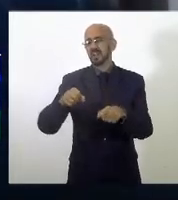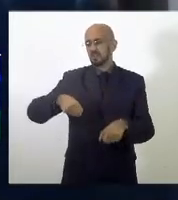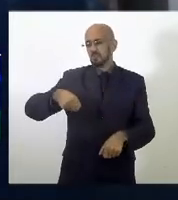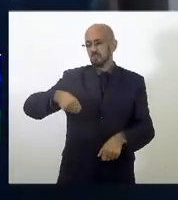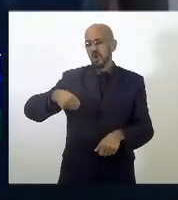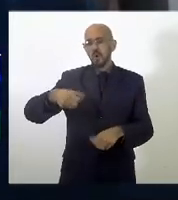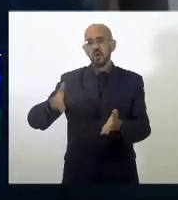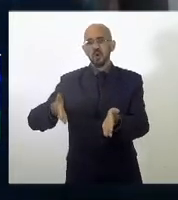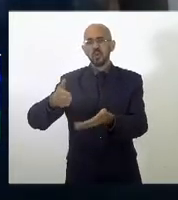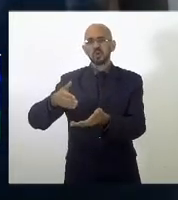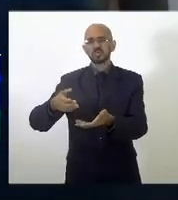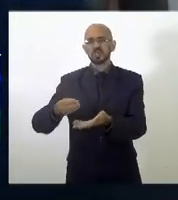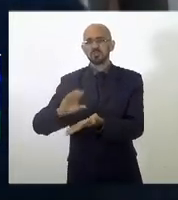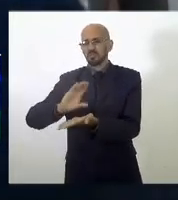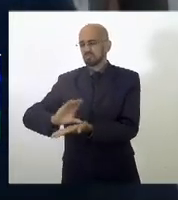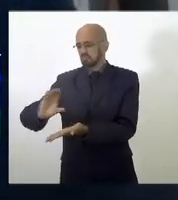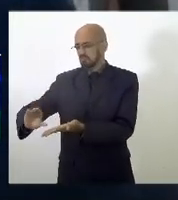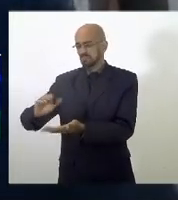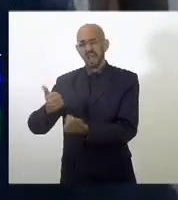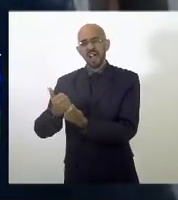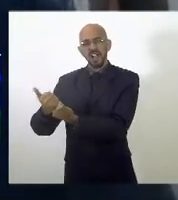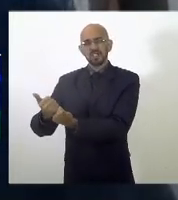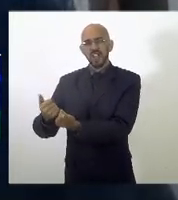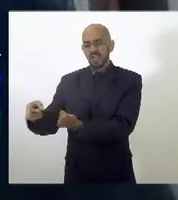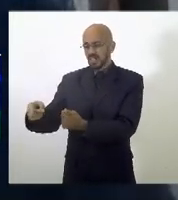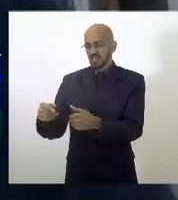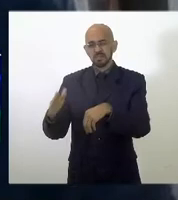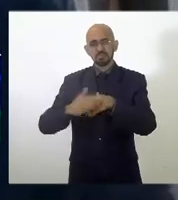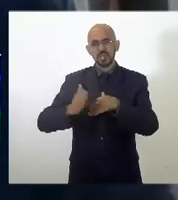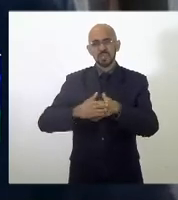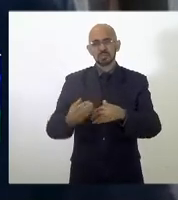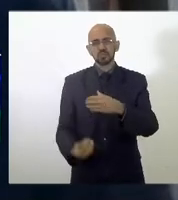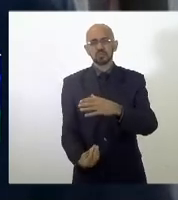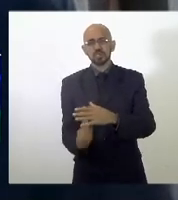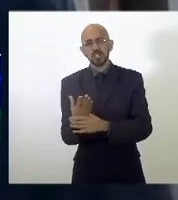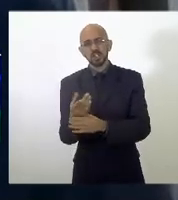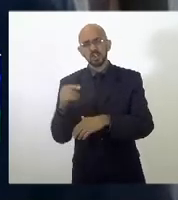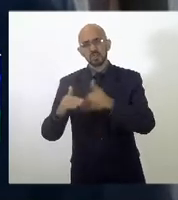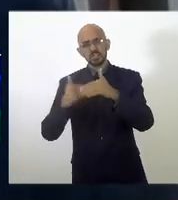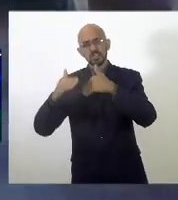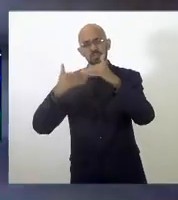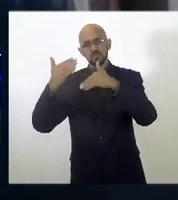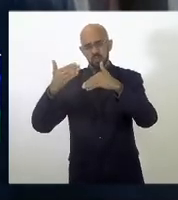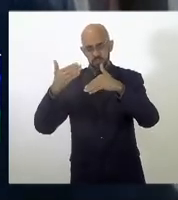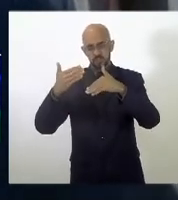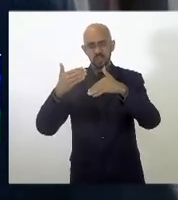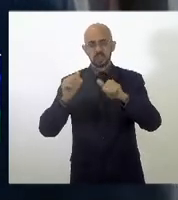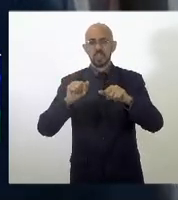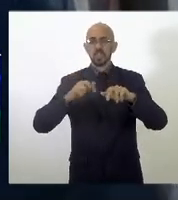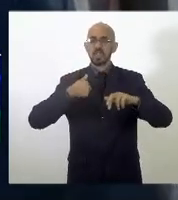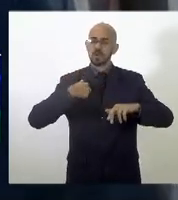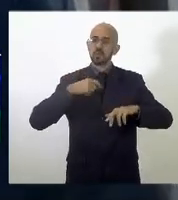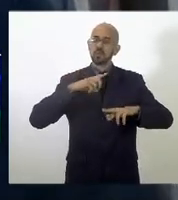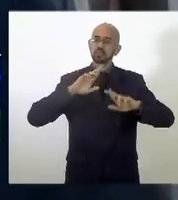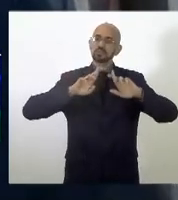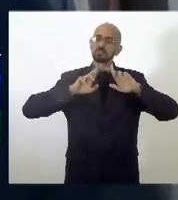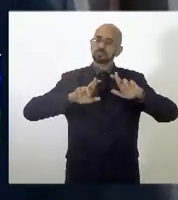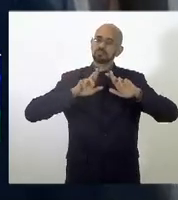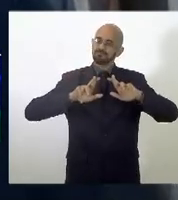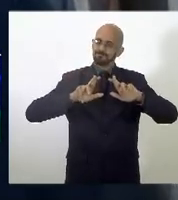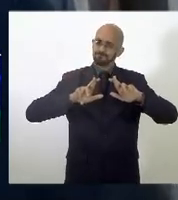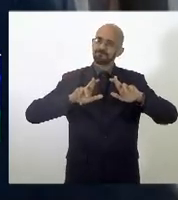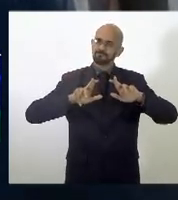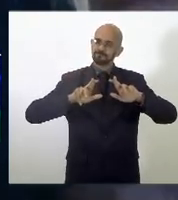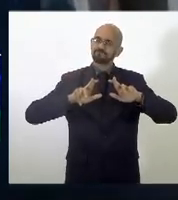criar seus empreendimentos e se desenvolver. Então, Eu tenho uma esperança, Valdec, que esse